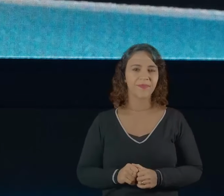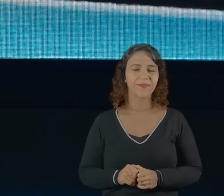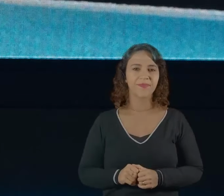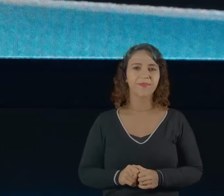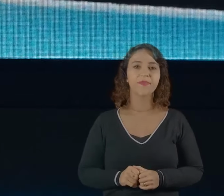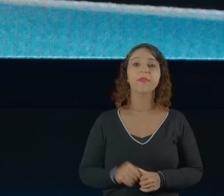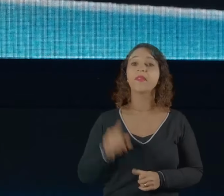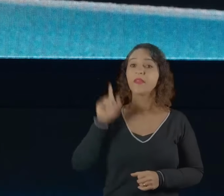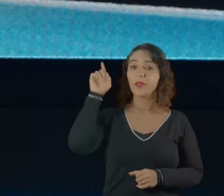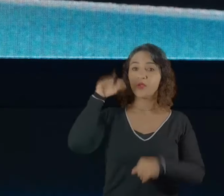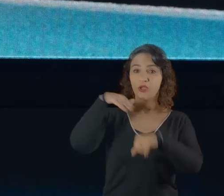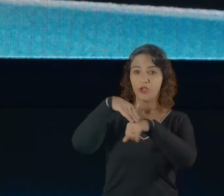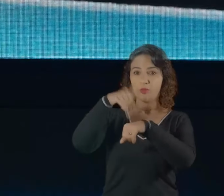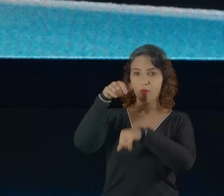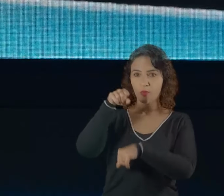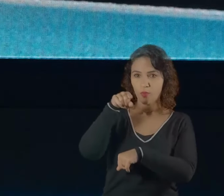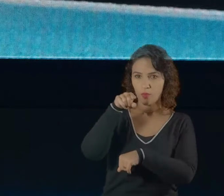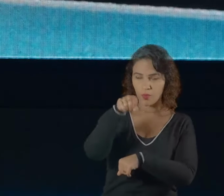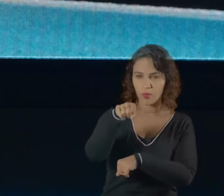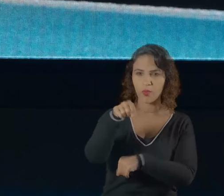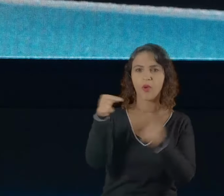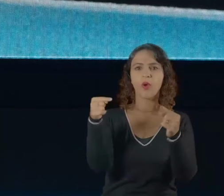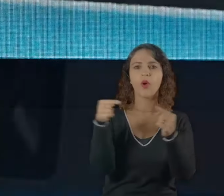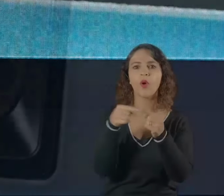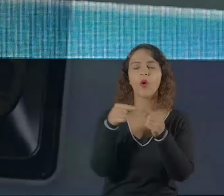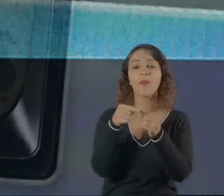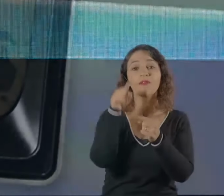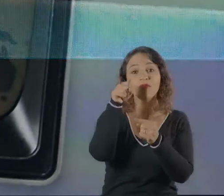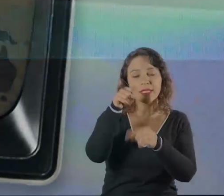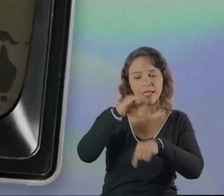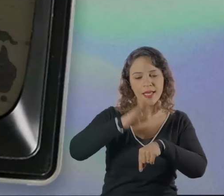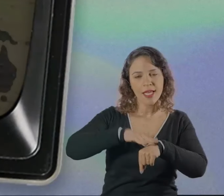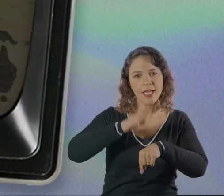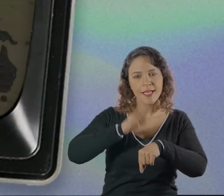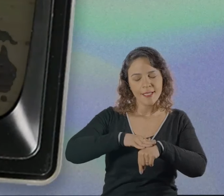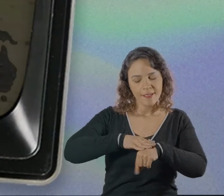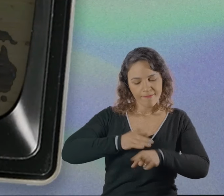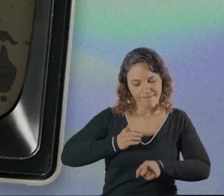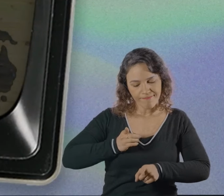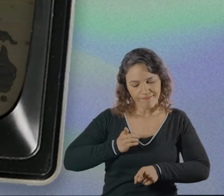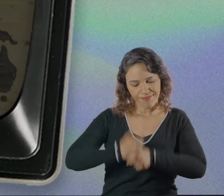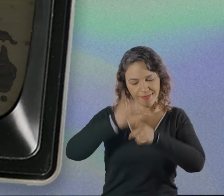seu chamado requer a sua descoberta.